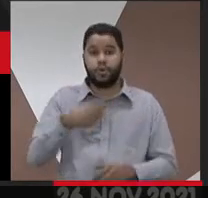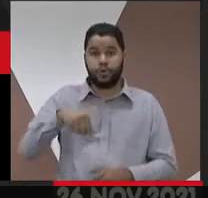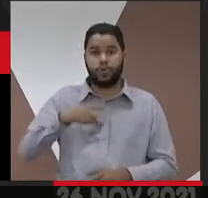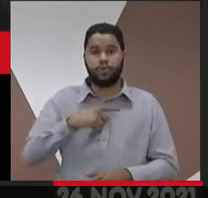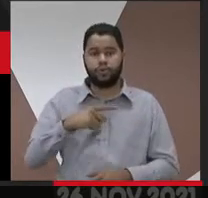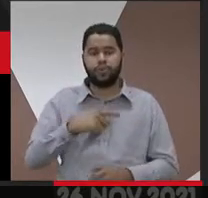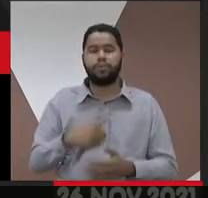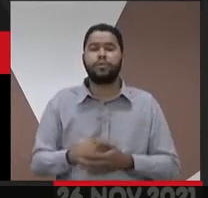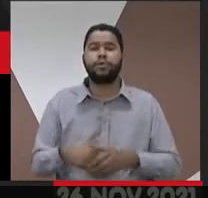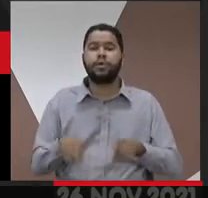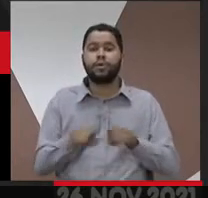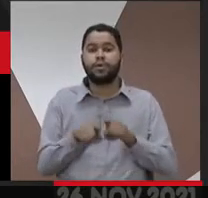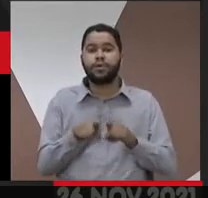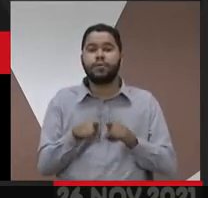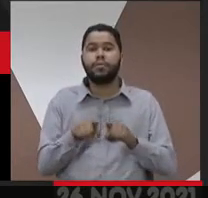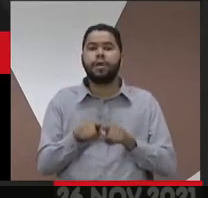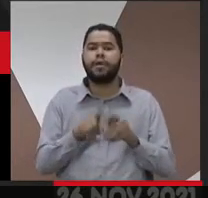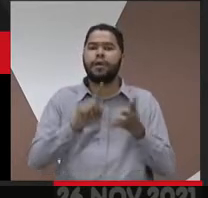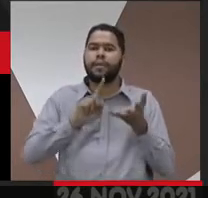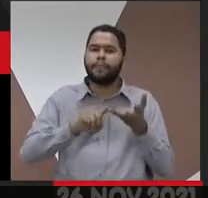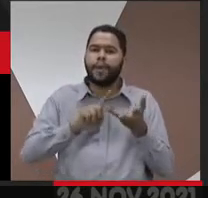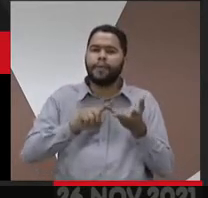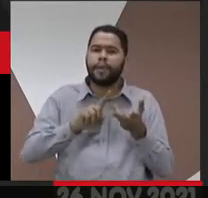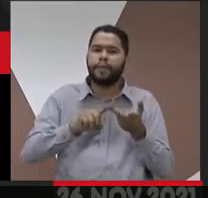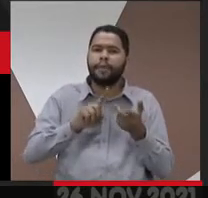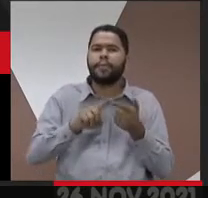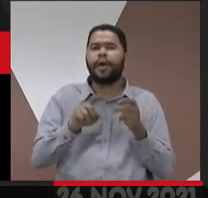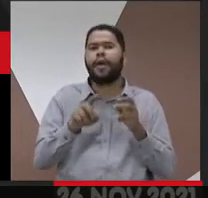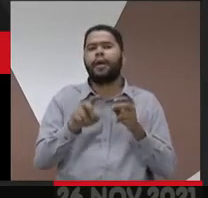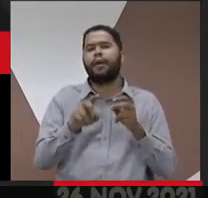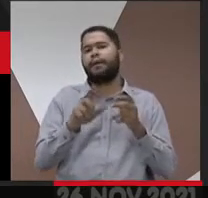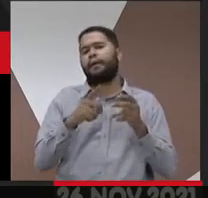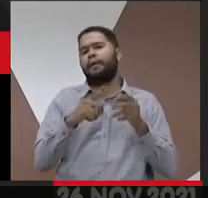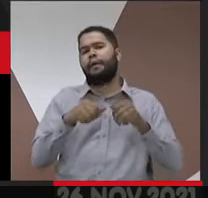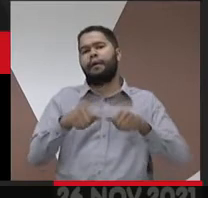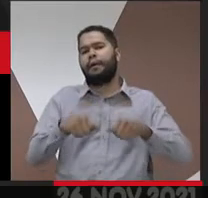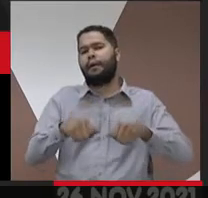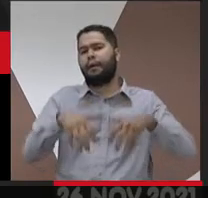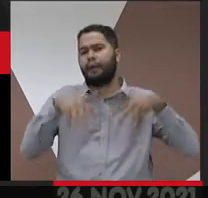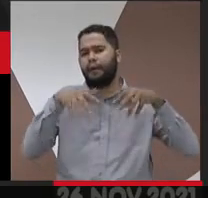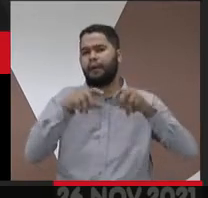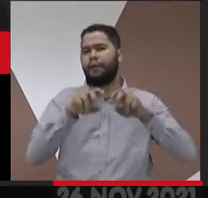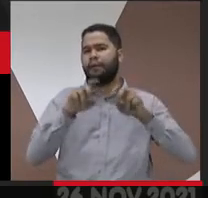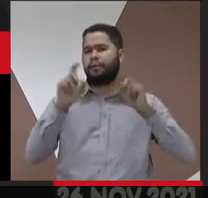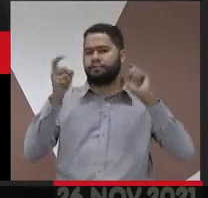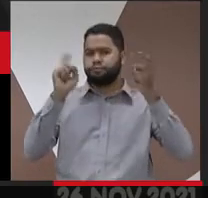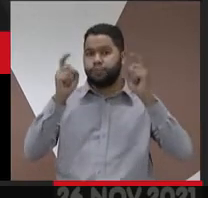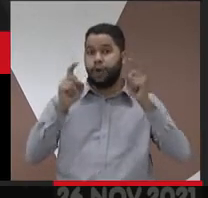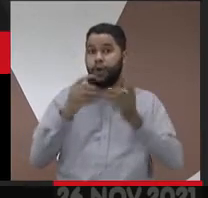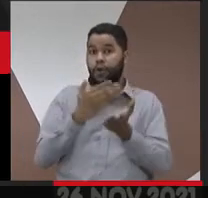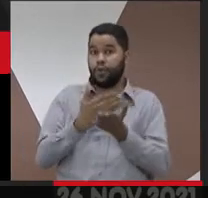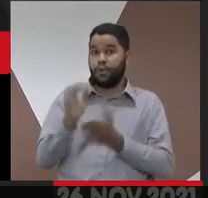tivemos. Tivemos um conjunto de audiências públicas e consultas públicas iniciadas em fevereiro.